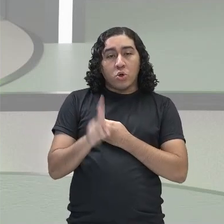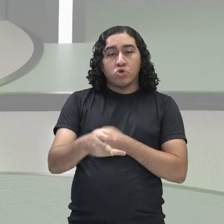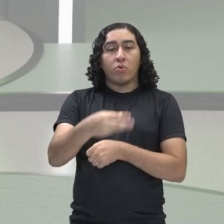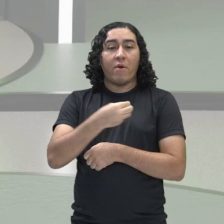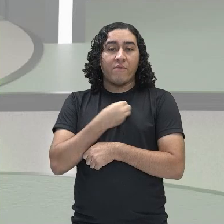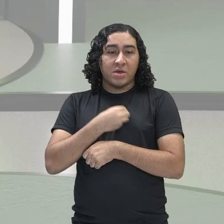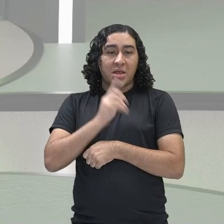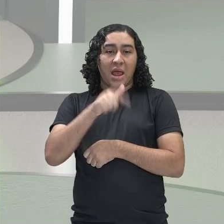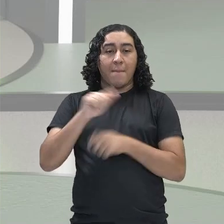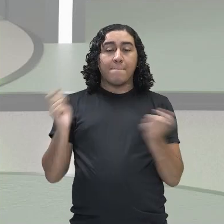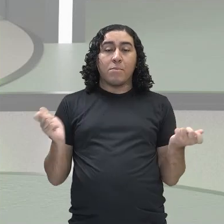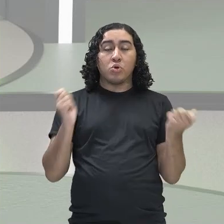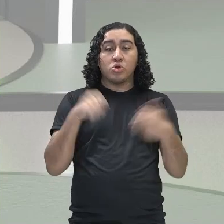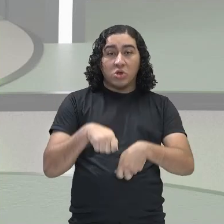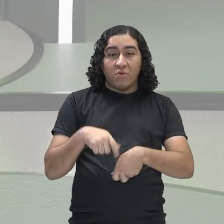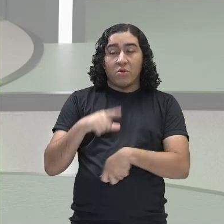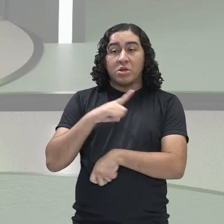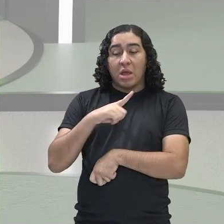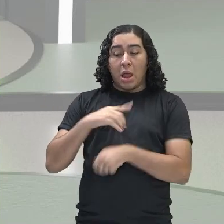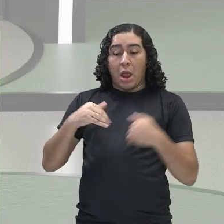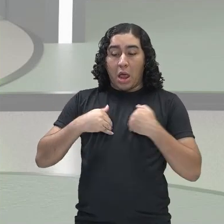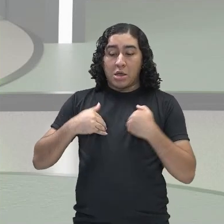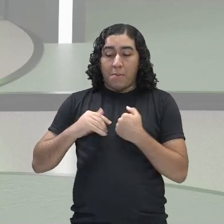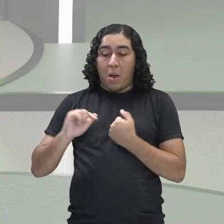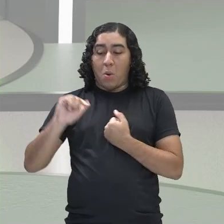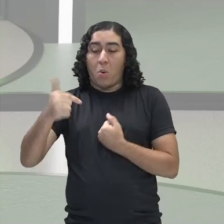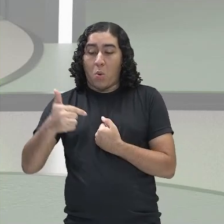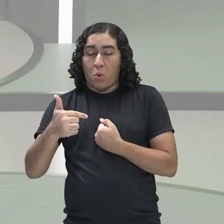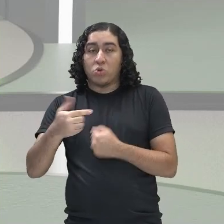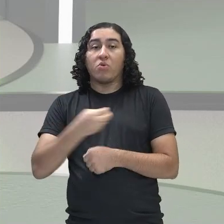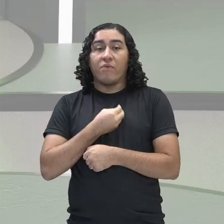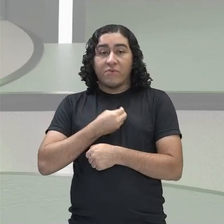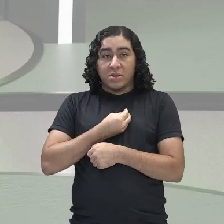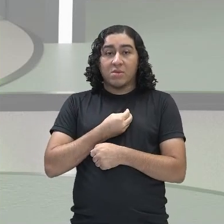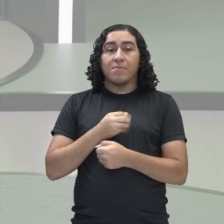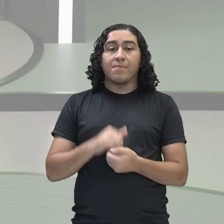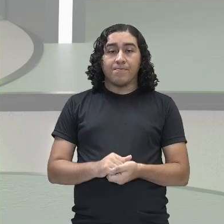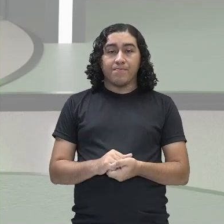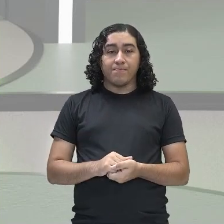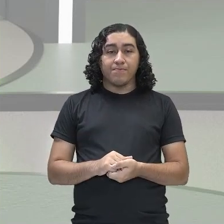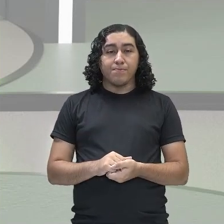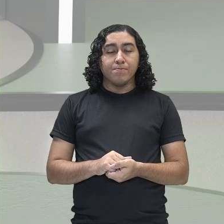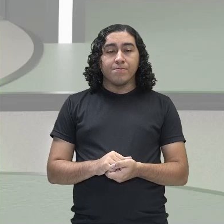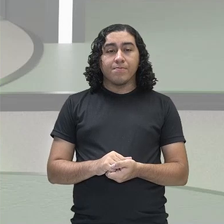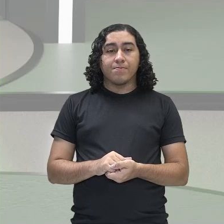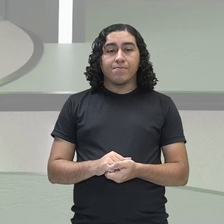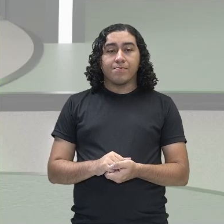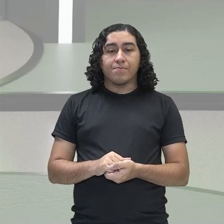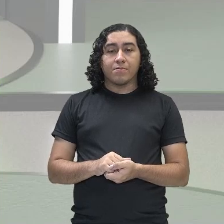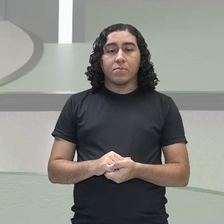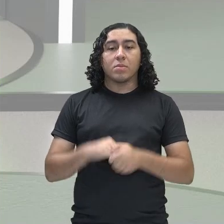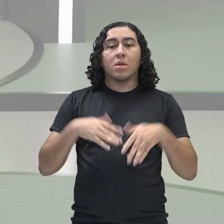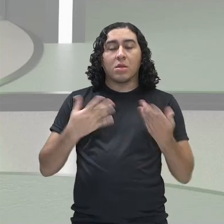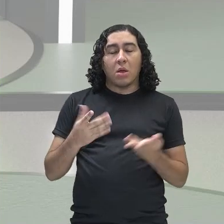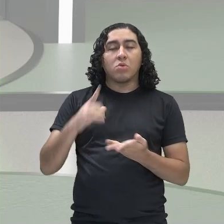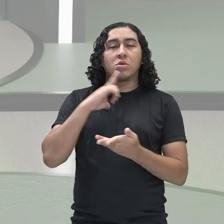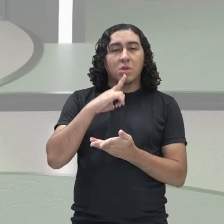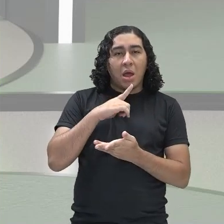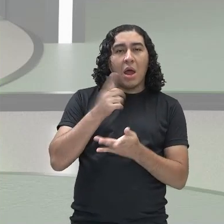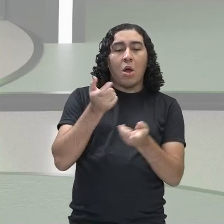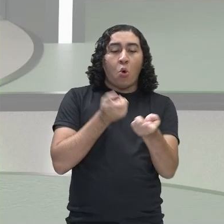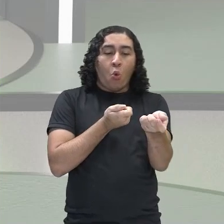a existência ou não de habitats para as espécies. Então, a manutenção de